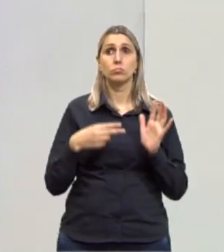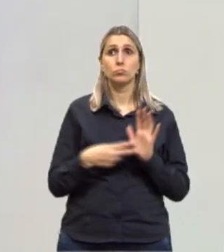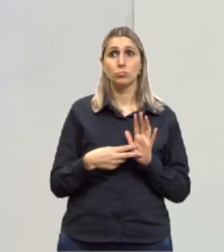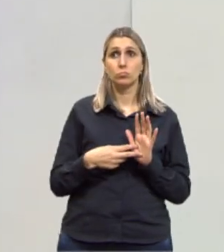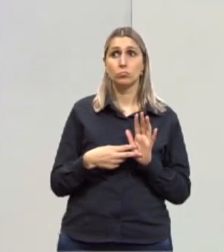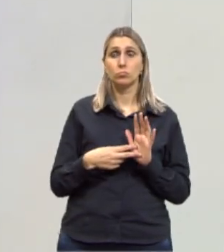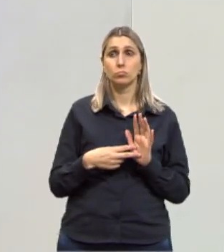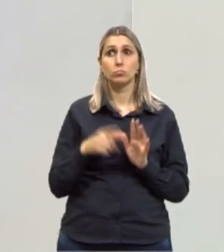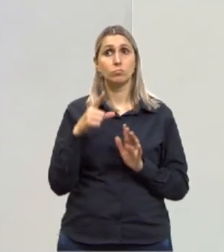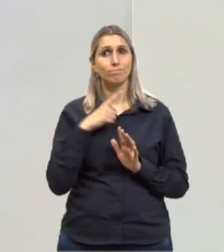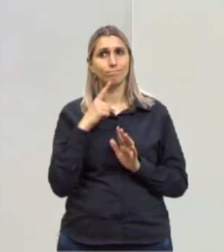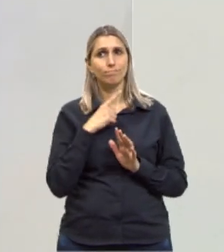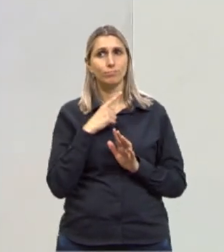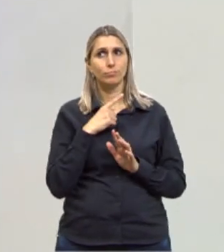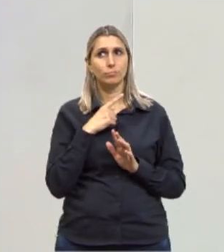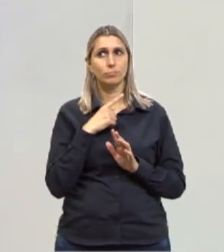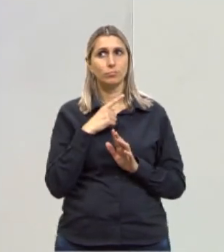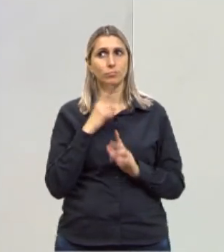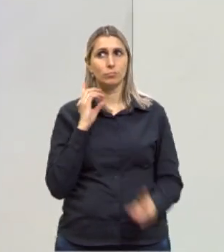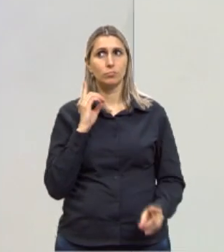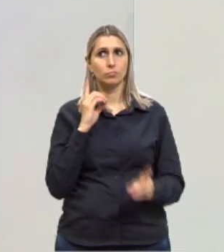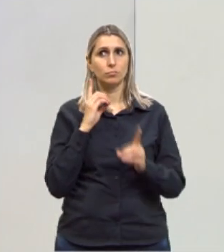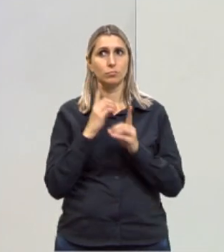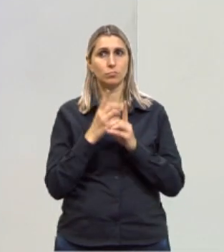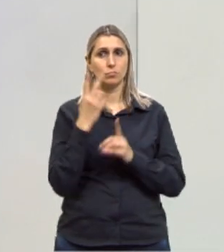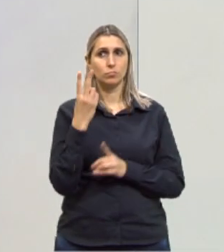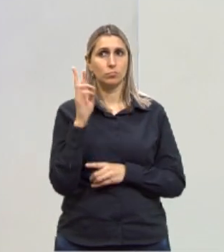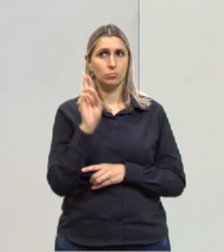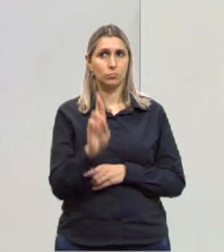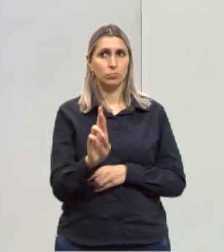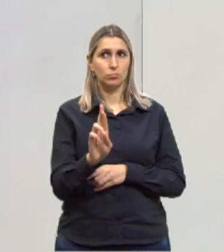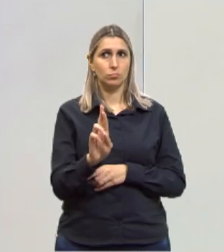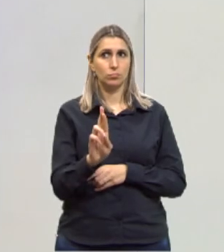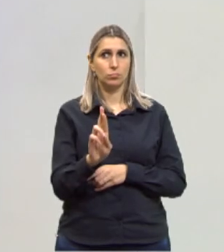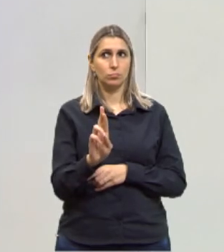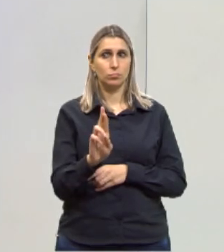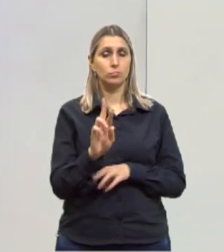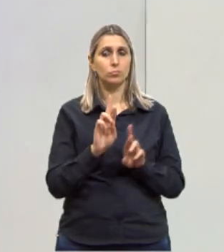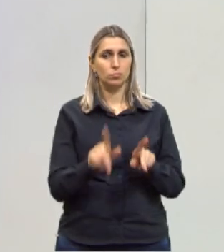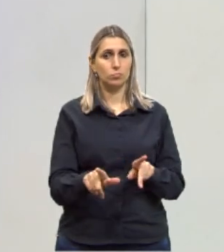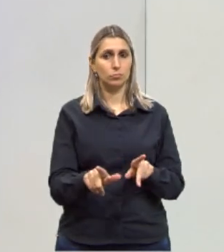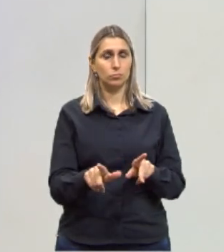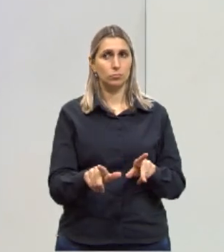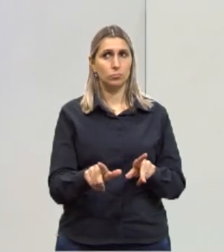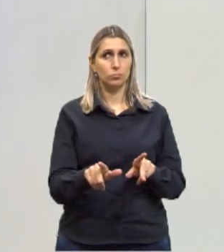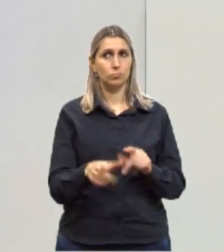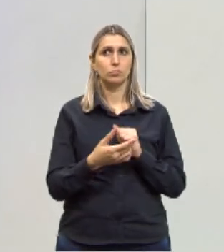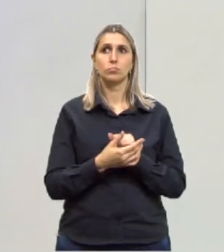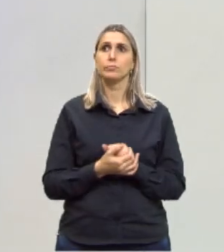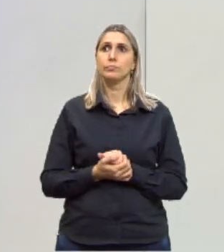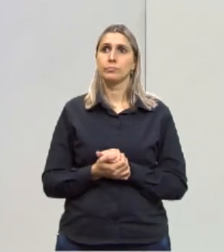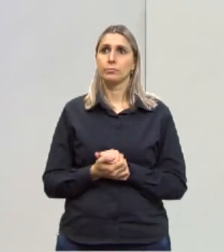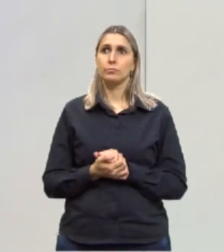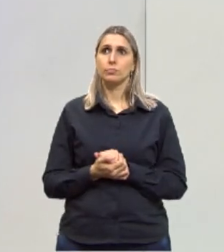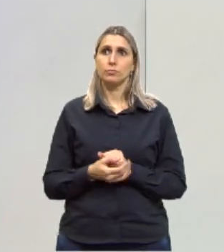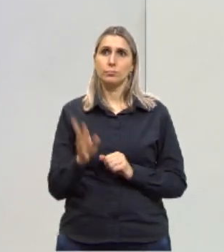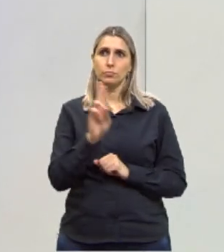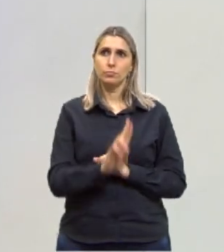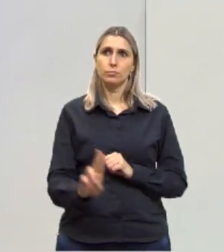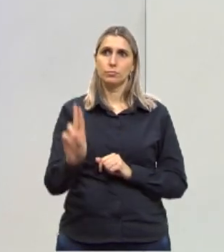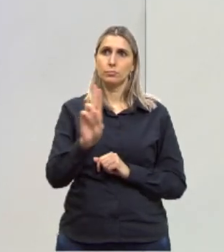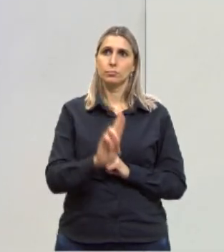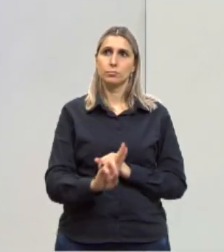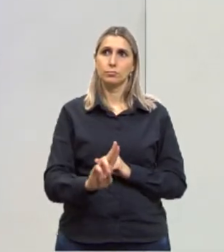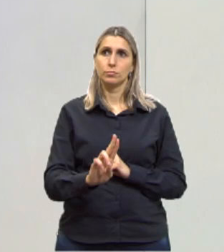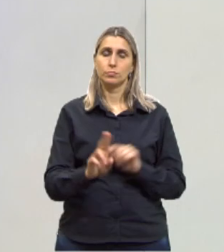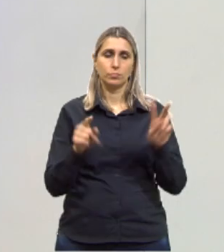que nós vamos achar aí duas raízes reais diferentes. Então, vamos aplicar